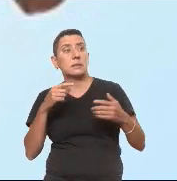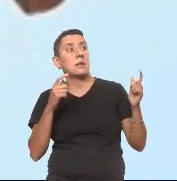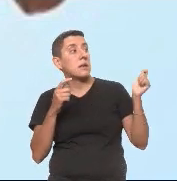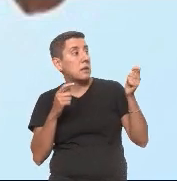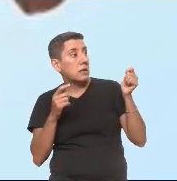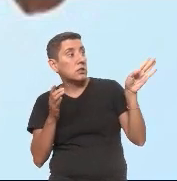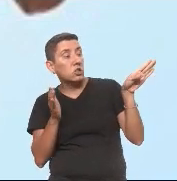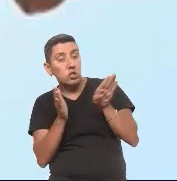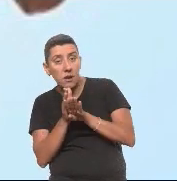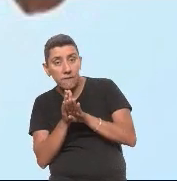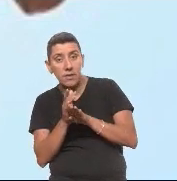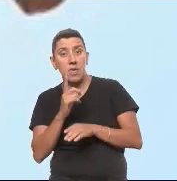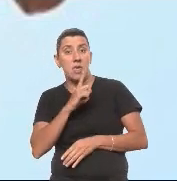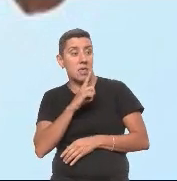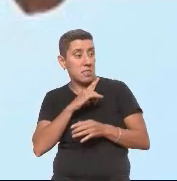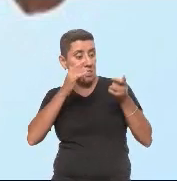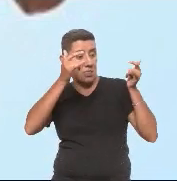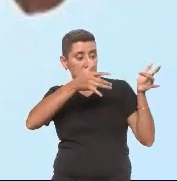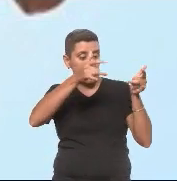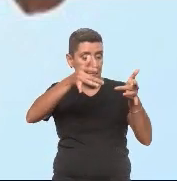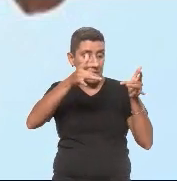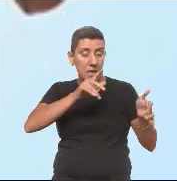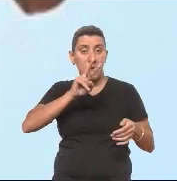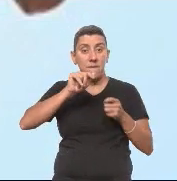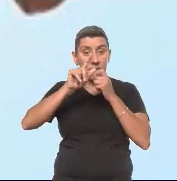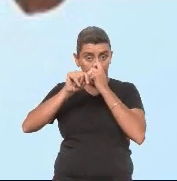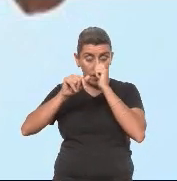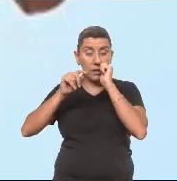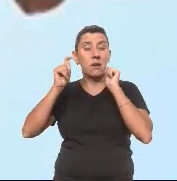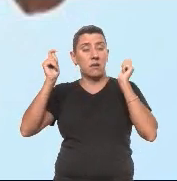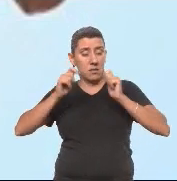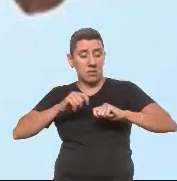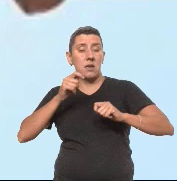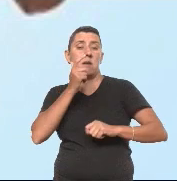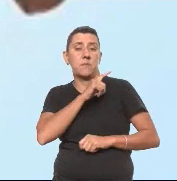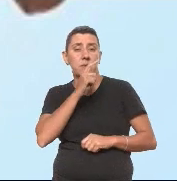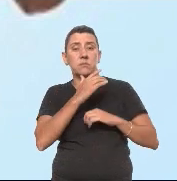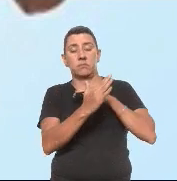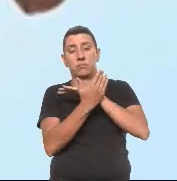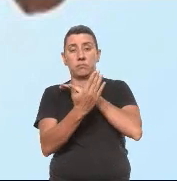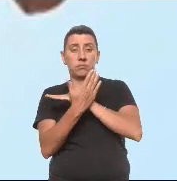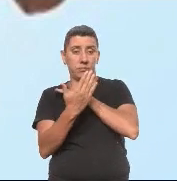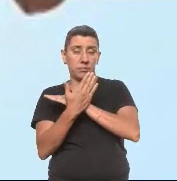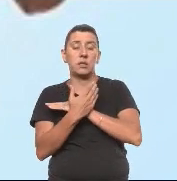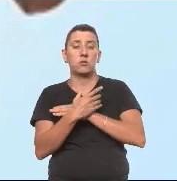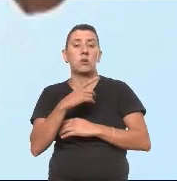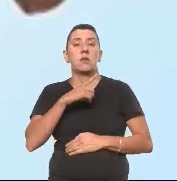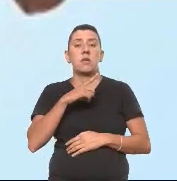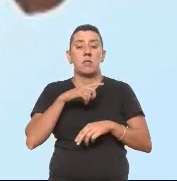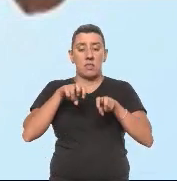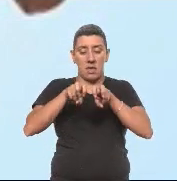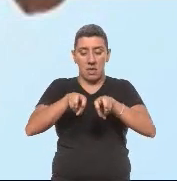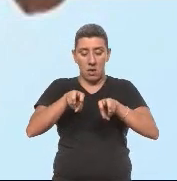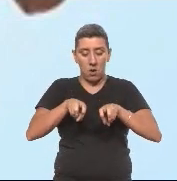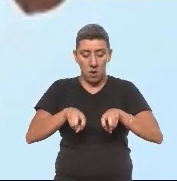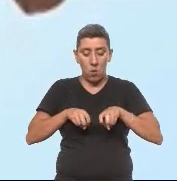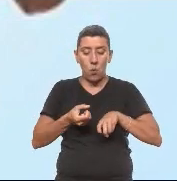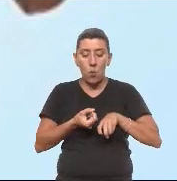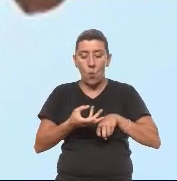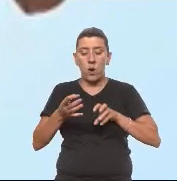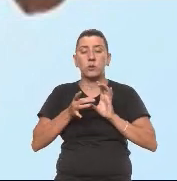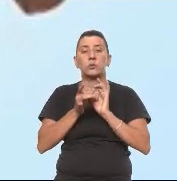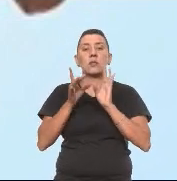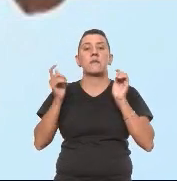localizado se tem vaga ou não e até nesse ponto eu posso chegar saber quantos assentos disponíveis atendendo do meu ônibus